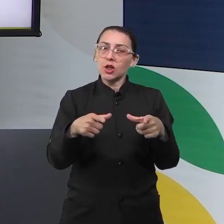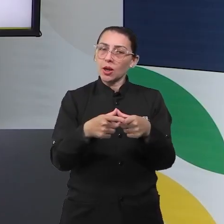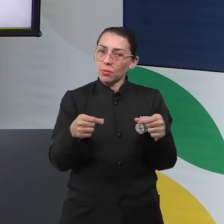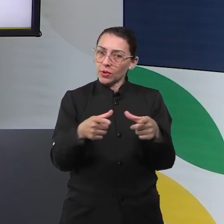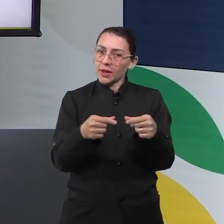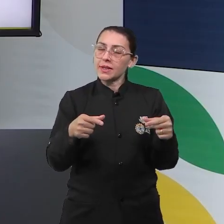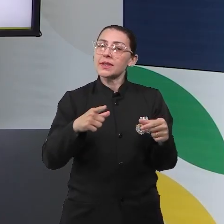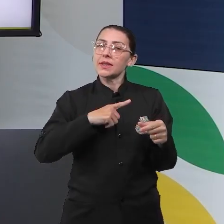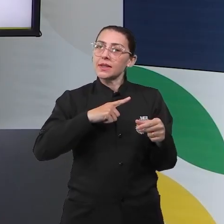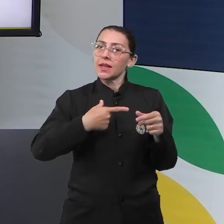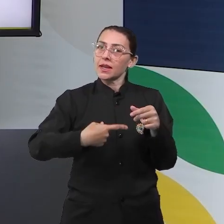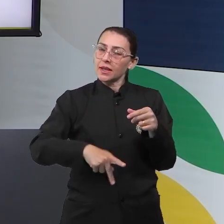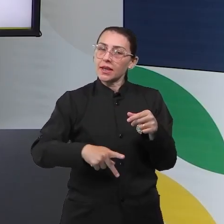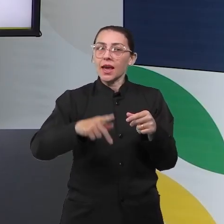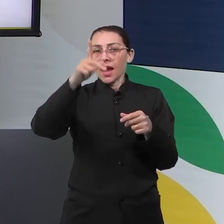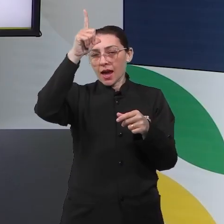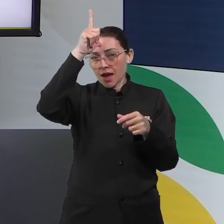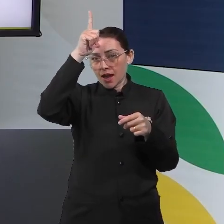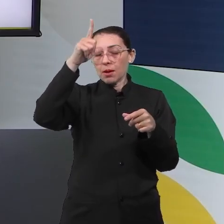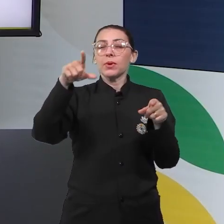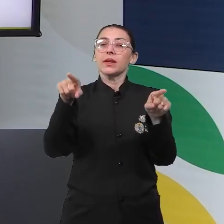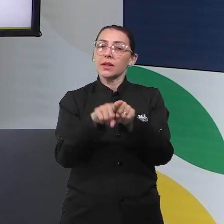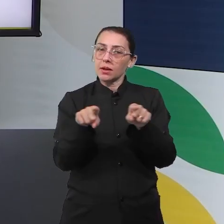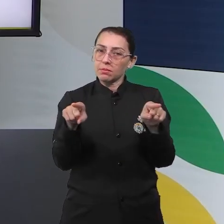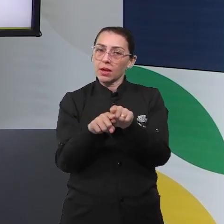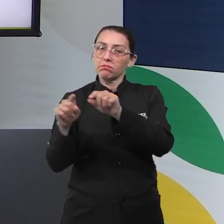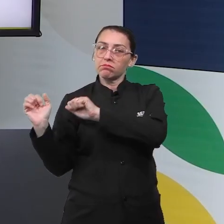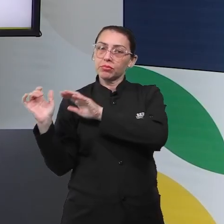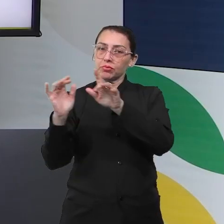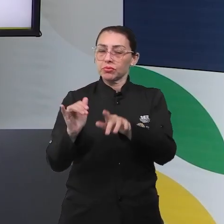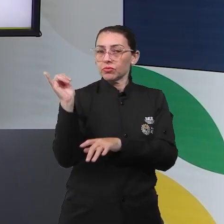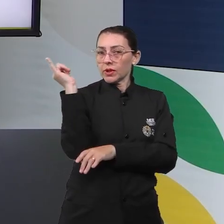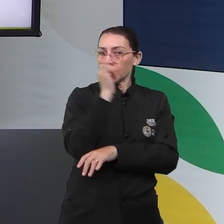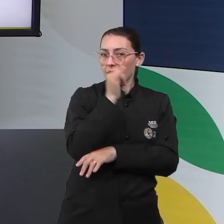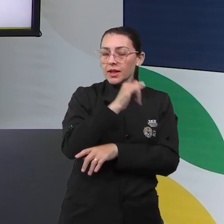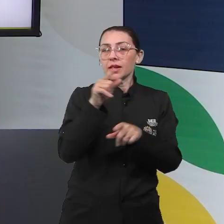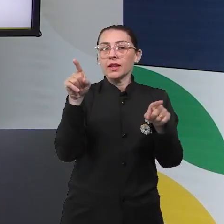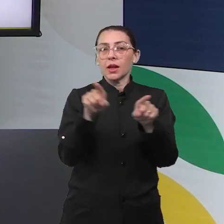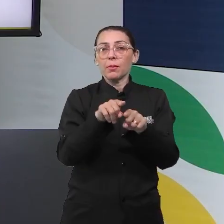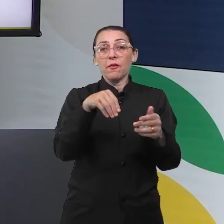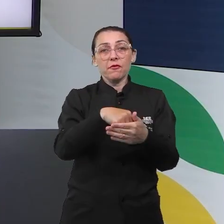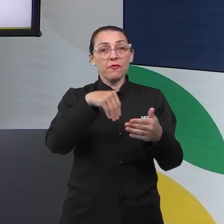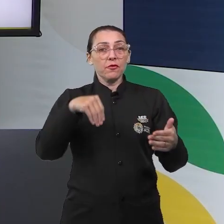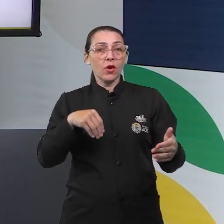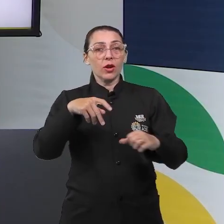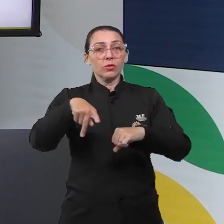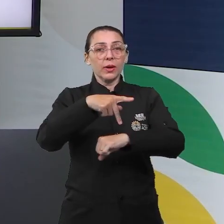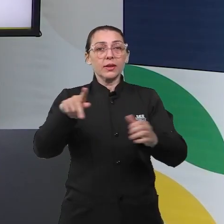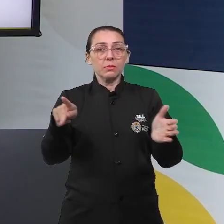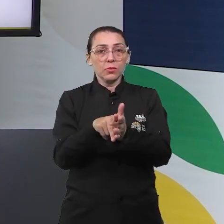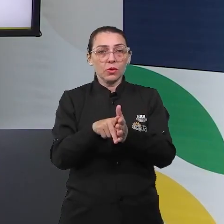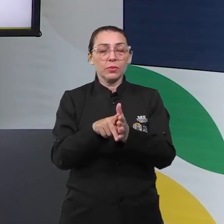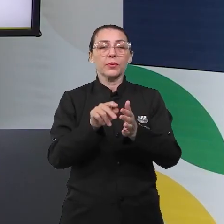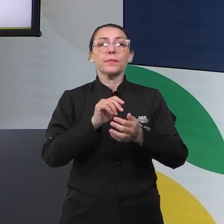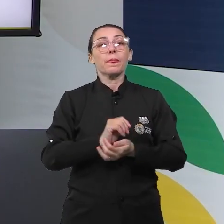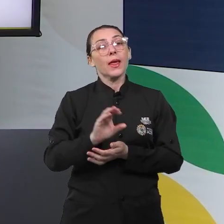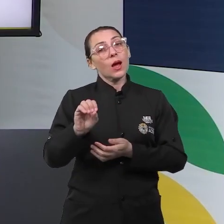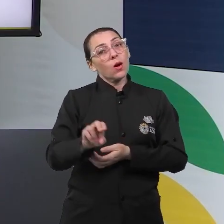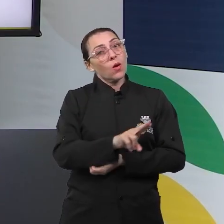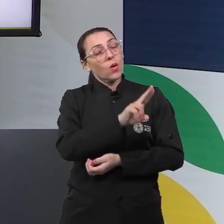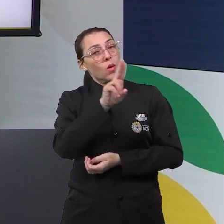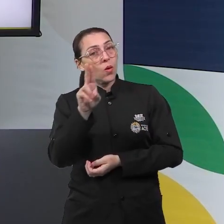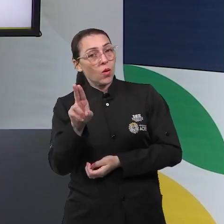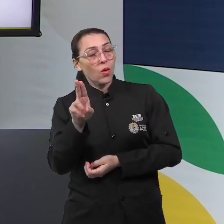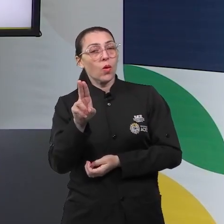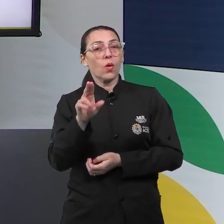Japão. Alemães fora da Alemanha, italianos fora da Itália, e por aí vai, tá bom? Ou não